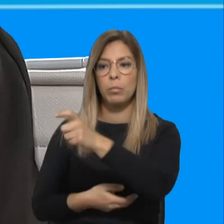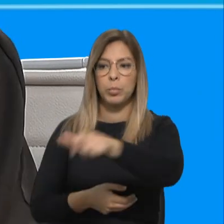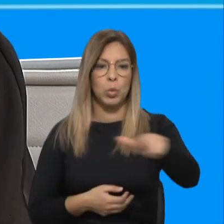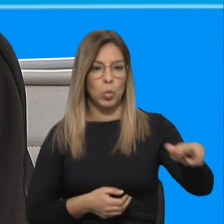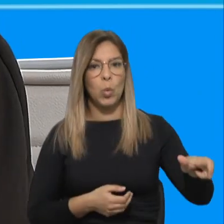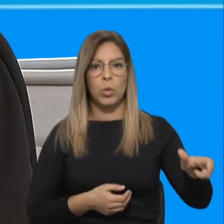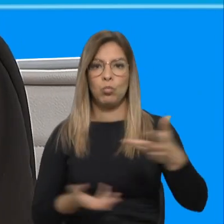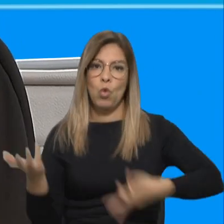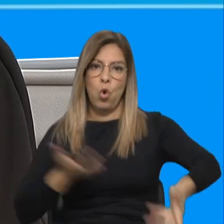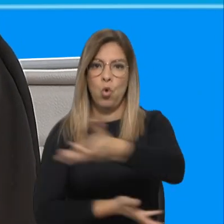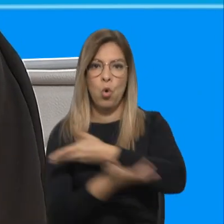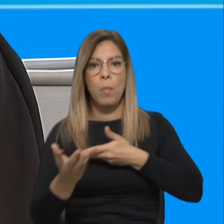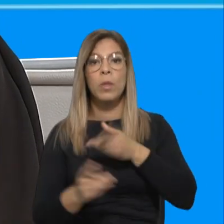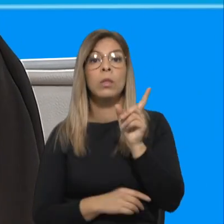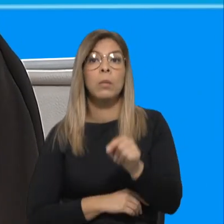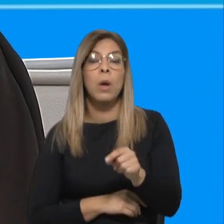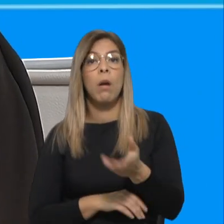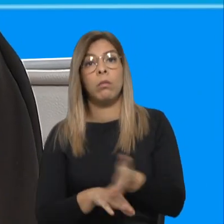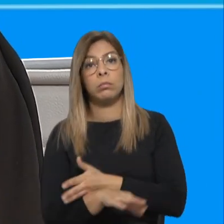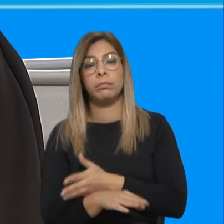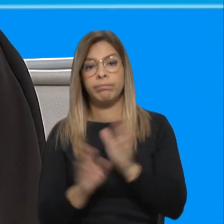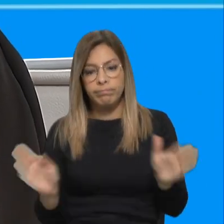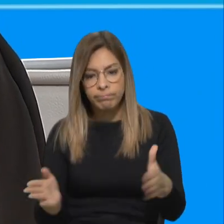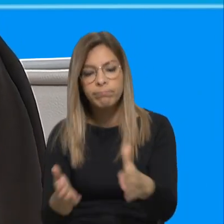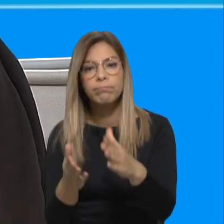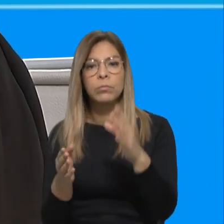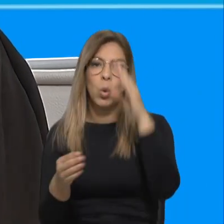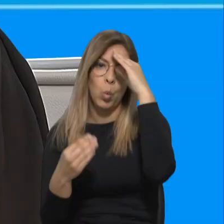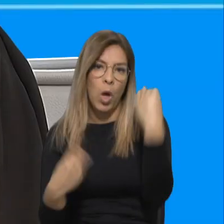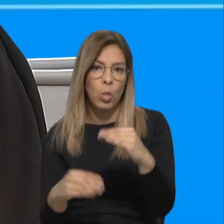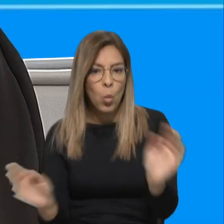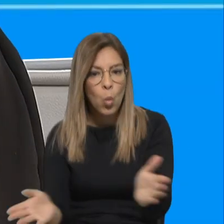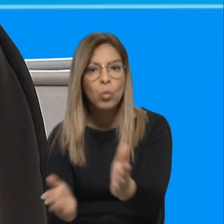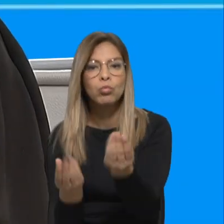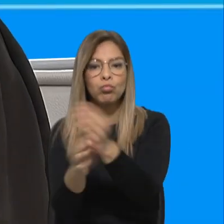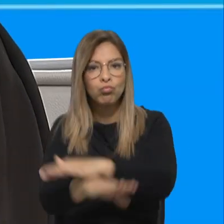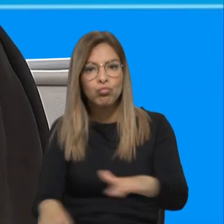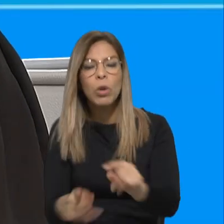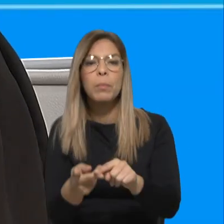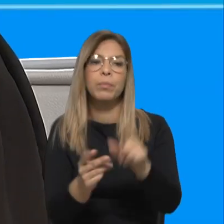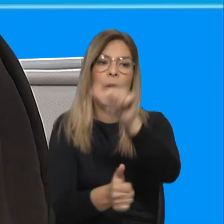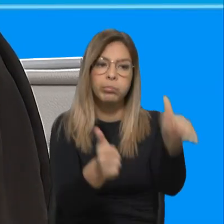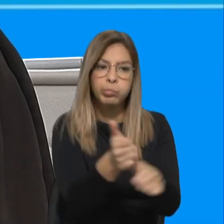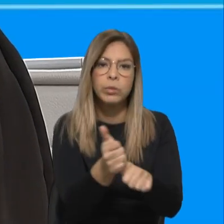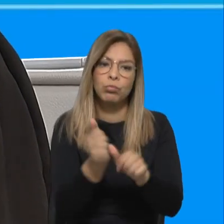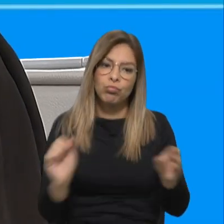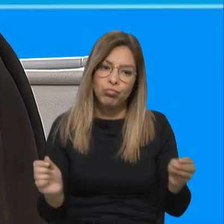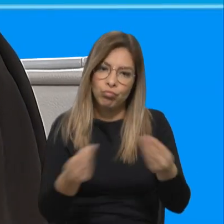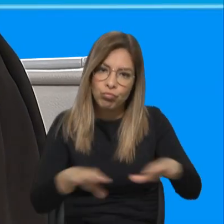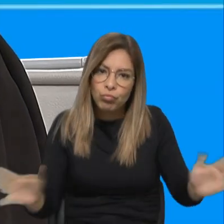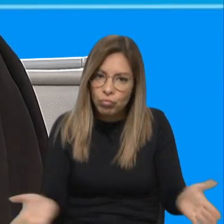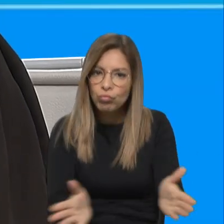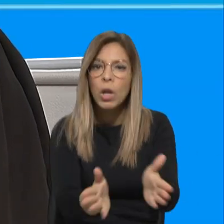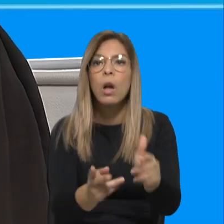depois, naturalmente, também, especialmente quando trabalhamos com educadores de infância, com auxiliares de infância, com professores, portanto, pessoas que estão